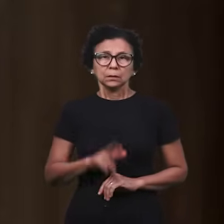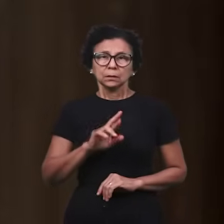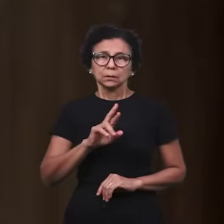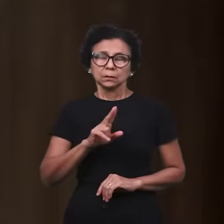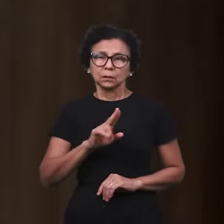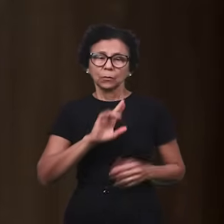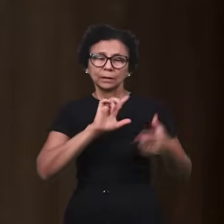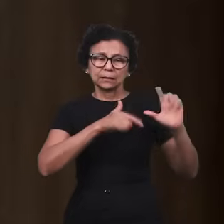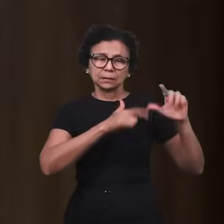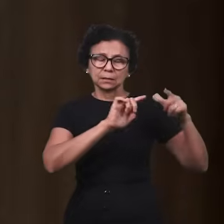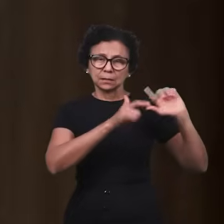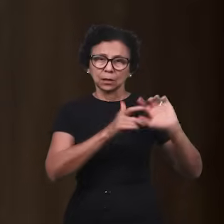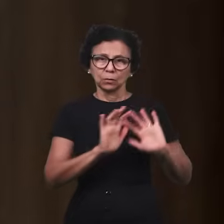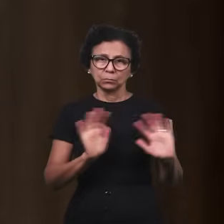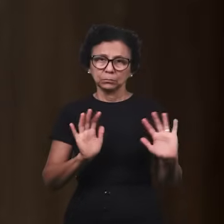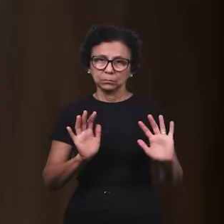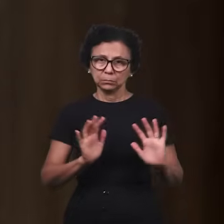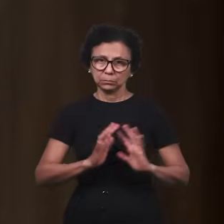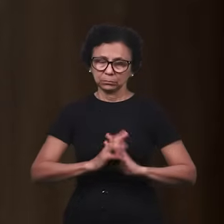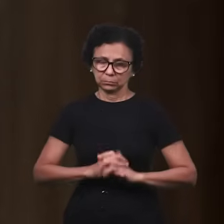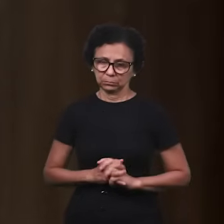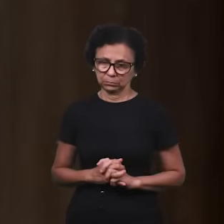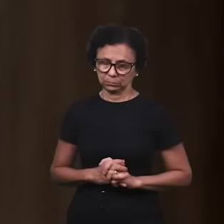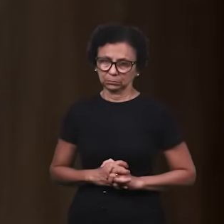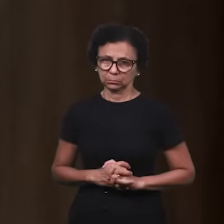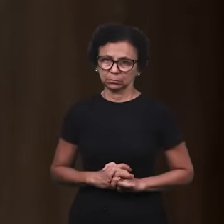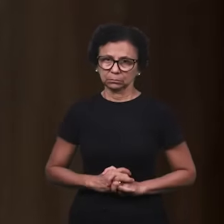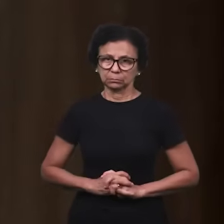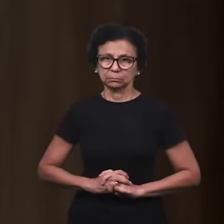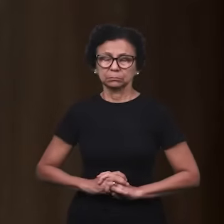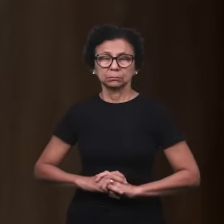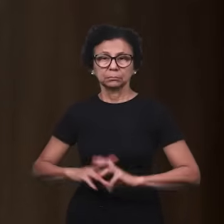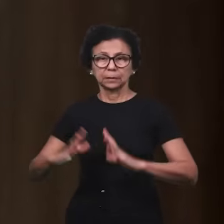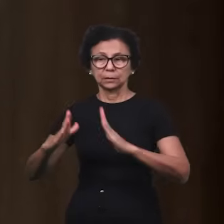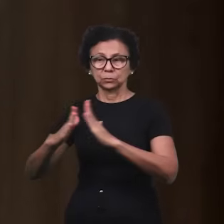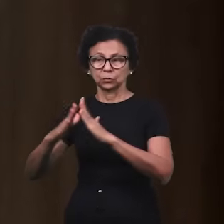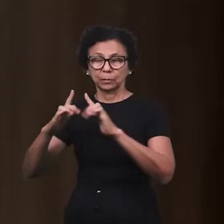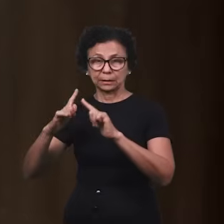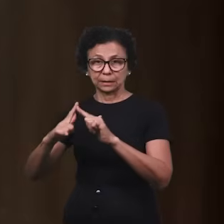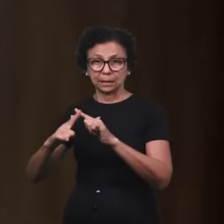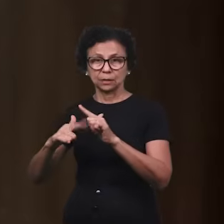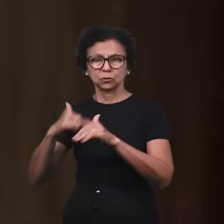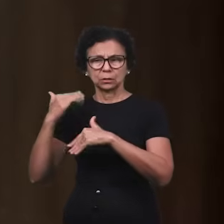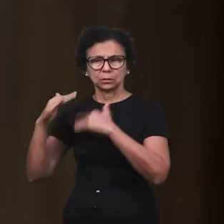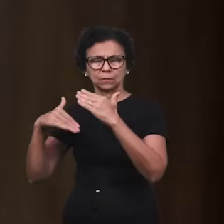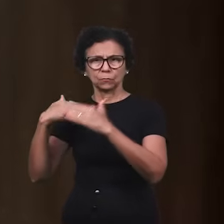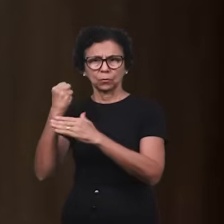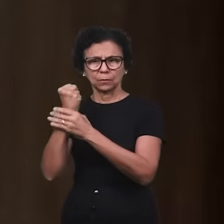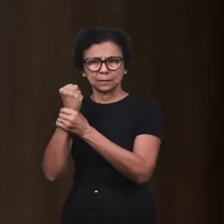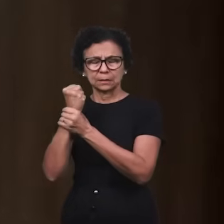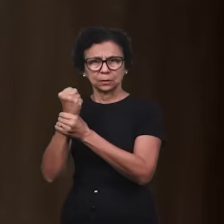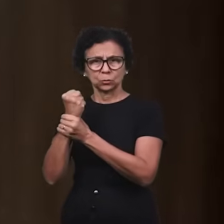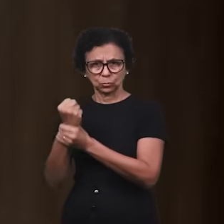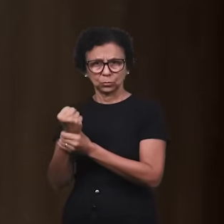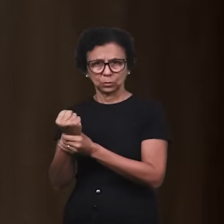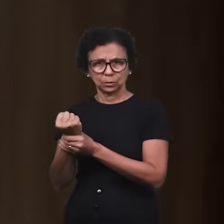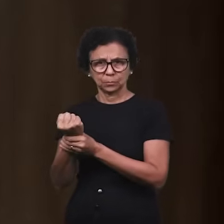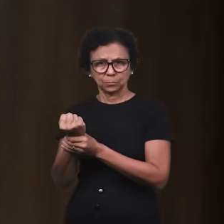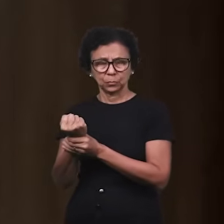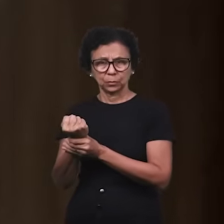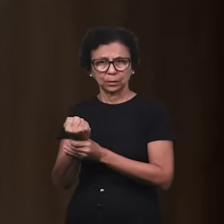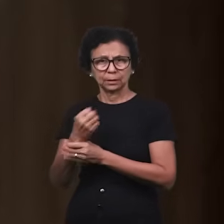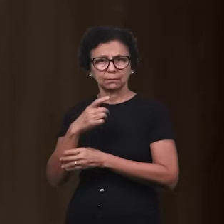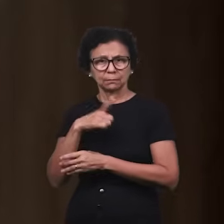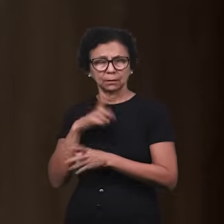né, Guilherme? Uma igreja forte é formada de famílias fortes no Senhor. Então,